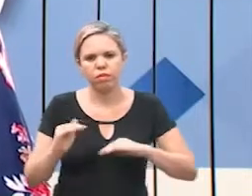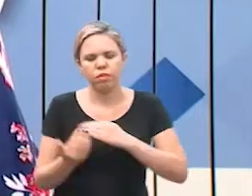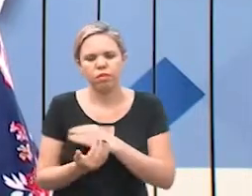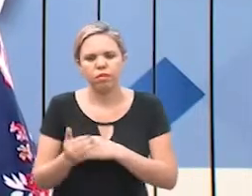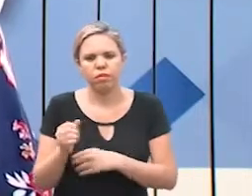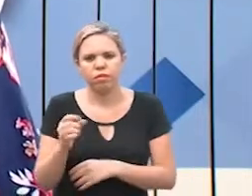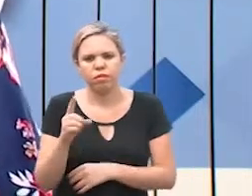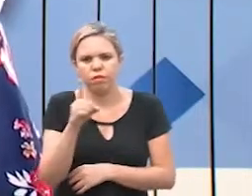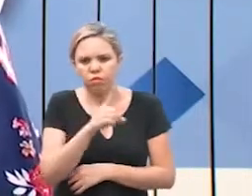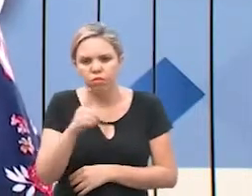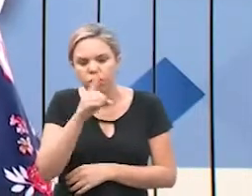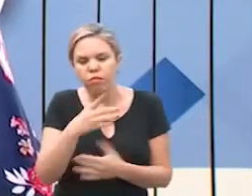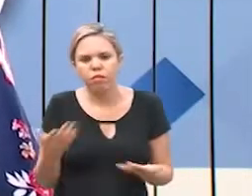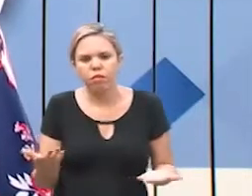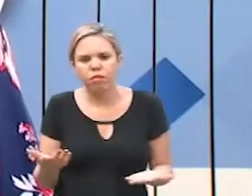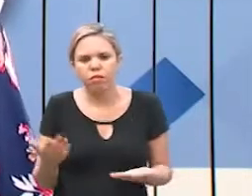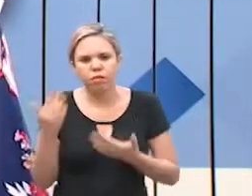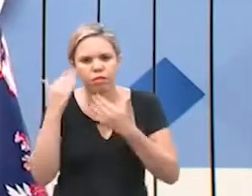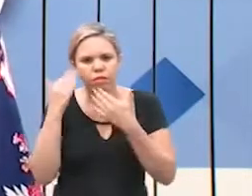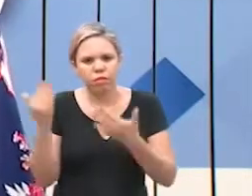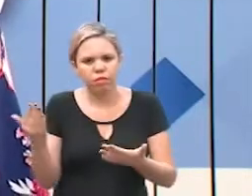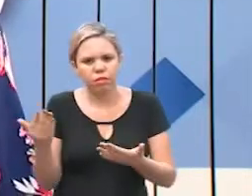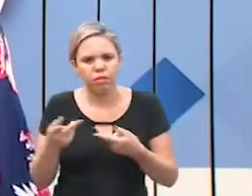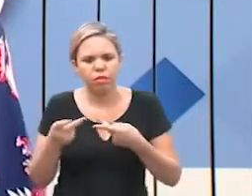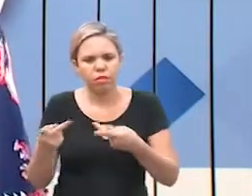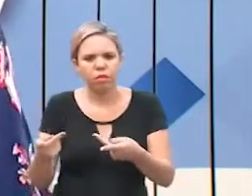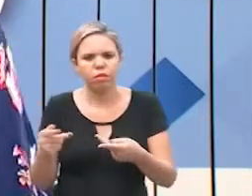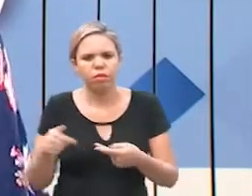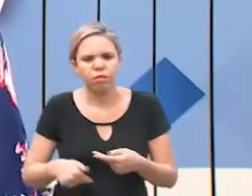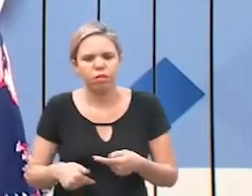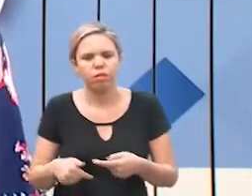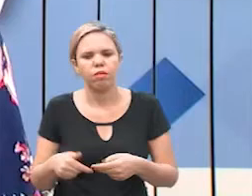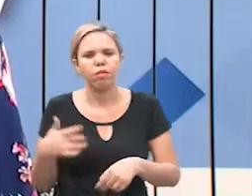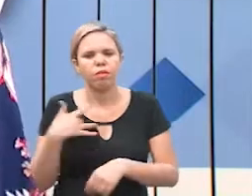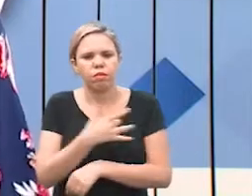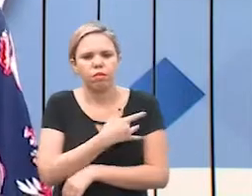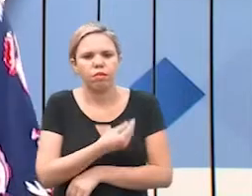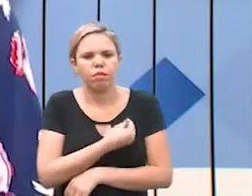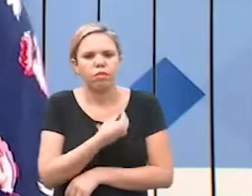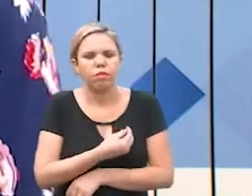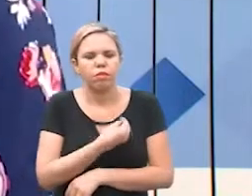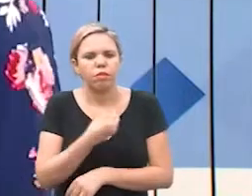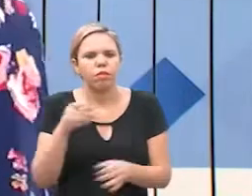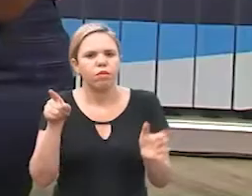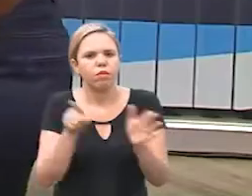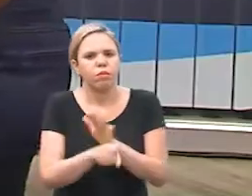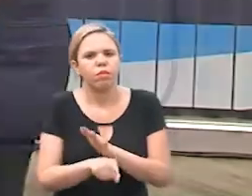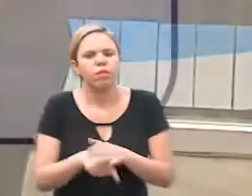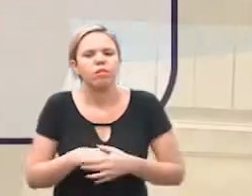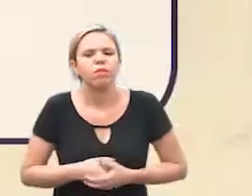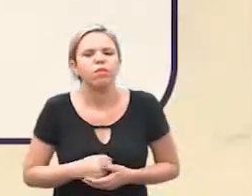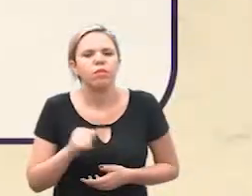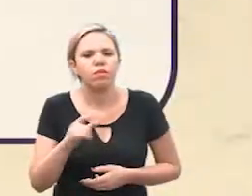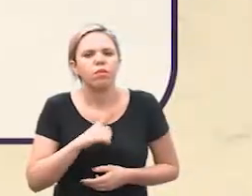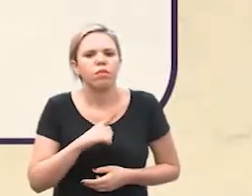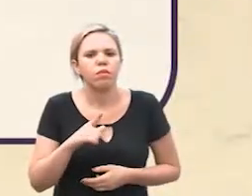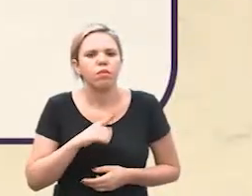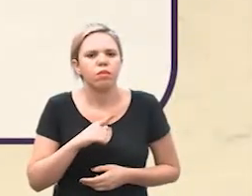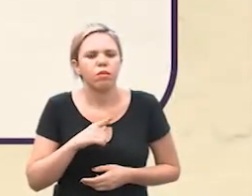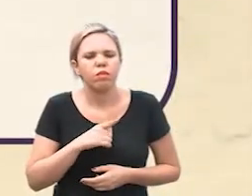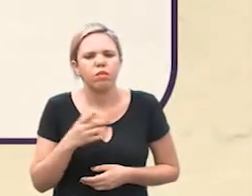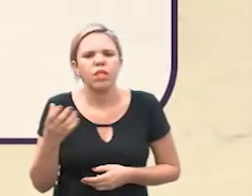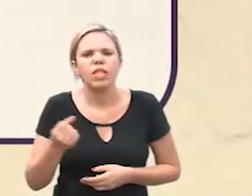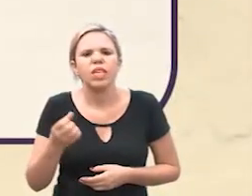São Domingos. Ô, Marina, muito obrigada. Seja bem-vinda aqui no quadro Saúde é Vida. Ela pergunta, Olívia, se existe